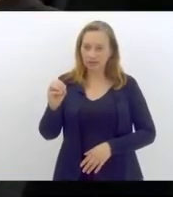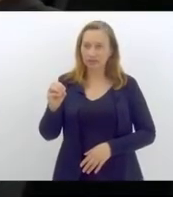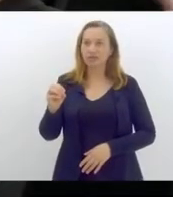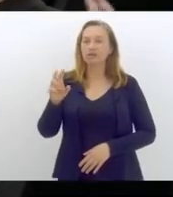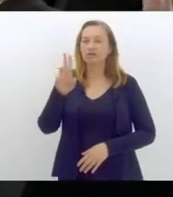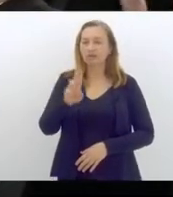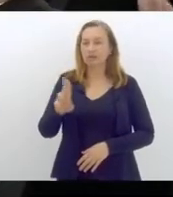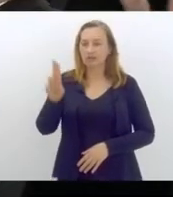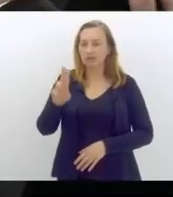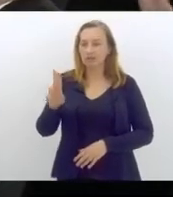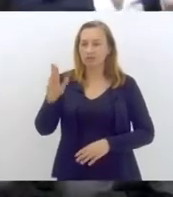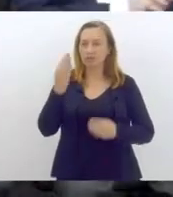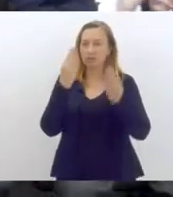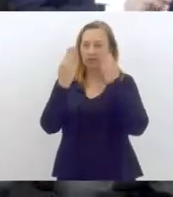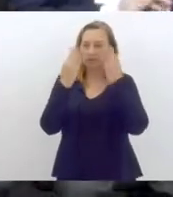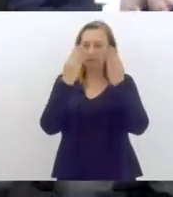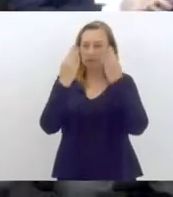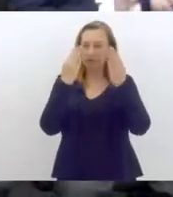de psicologia